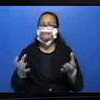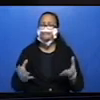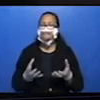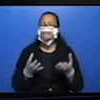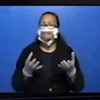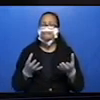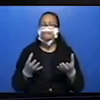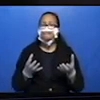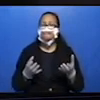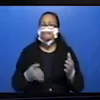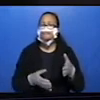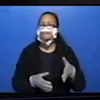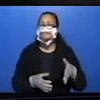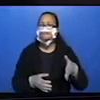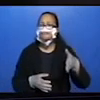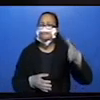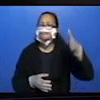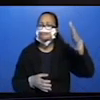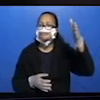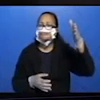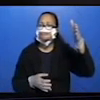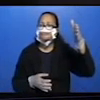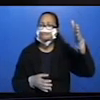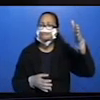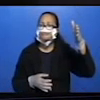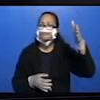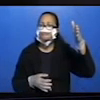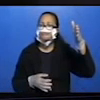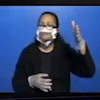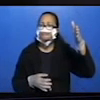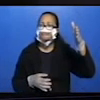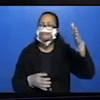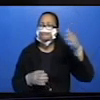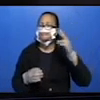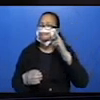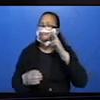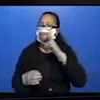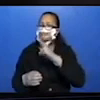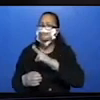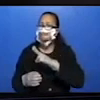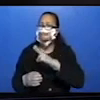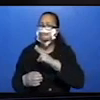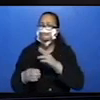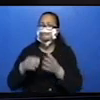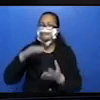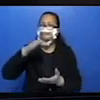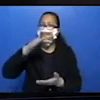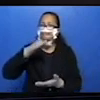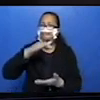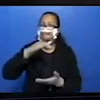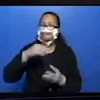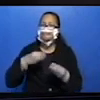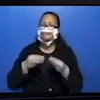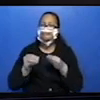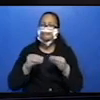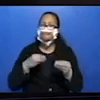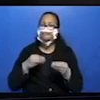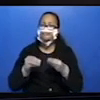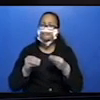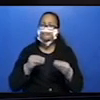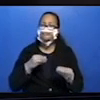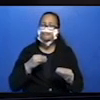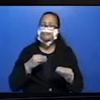Numa parede também, numa tela, olha lá aquelas garrafas PETs que são tão poluentes para o